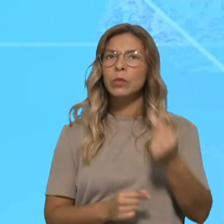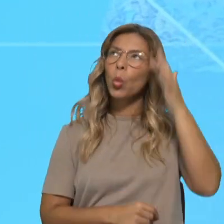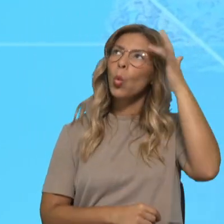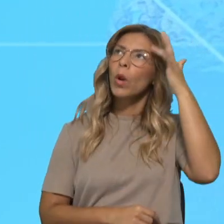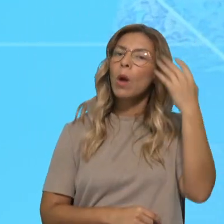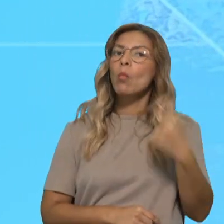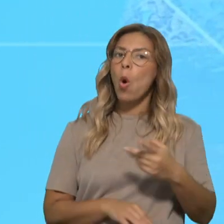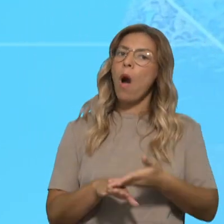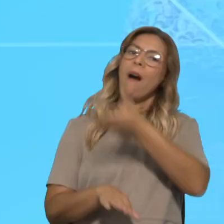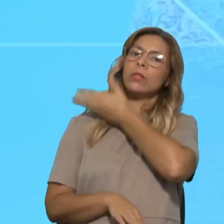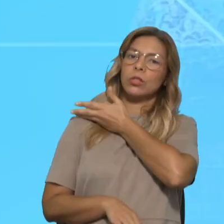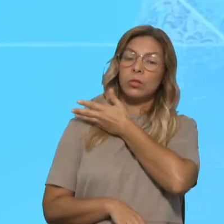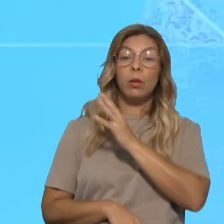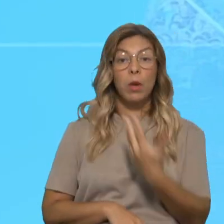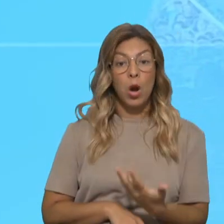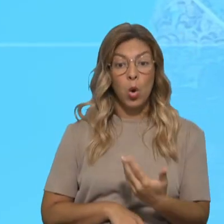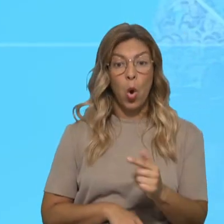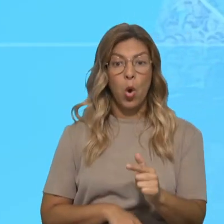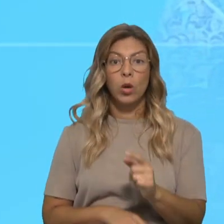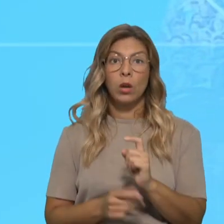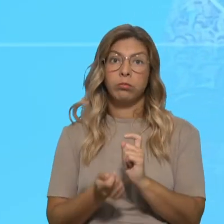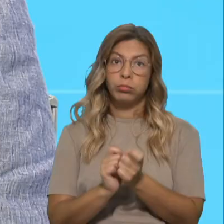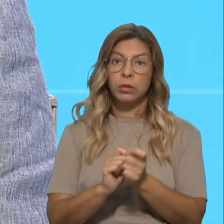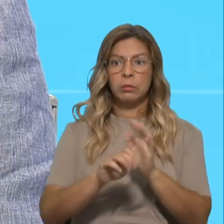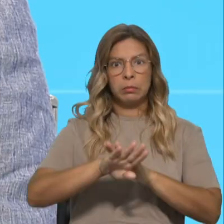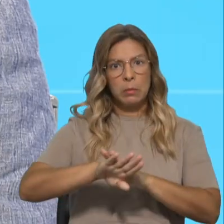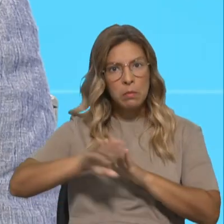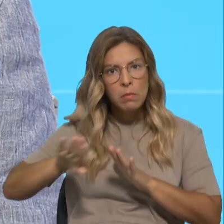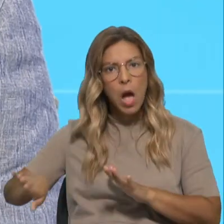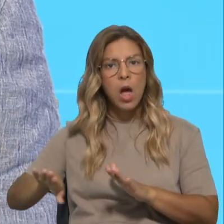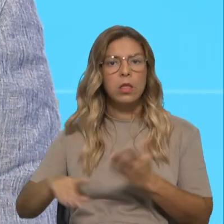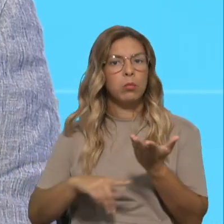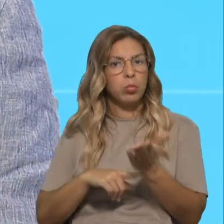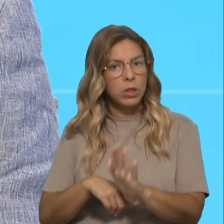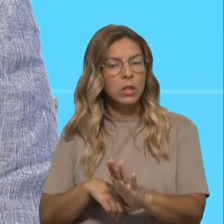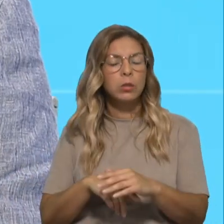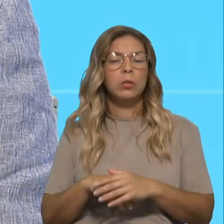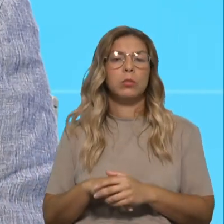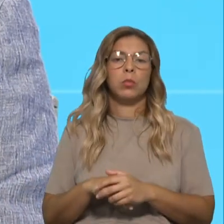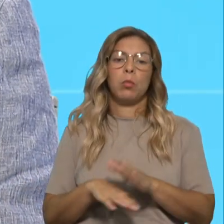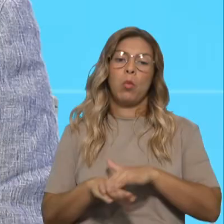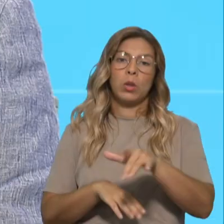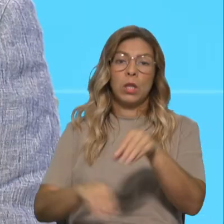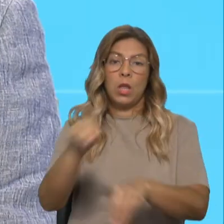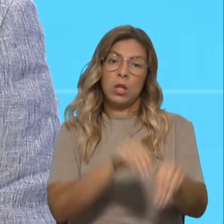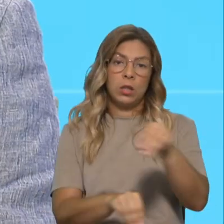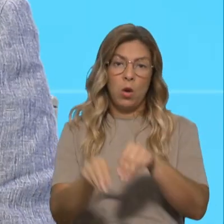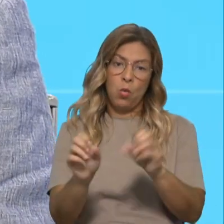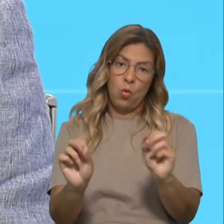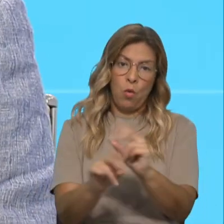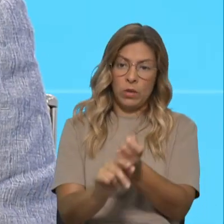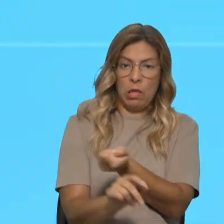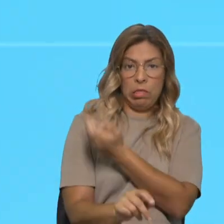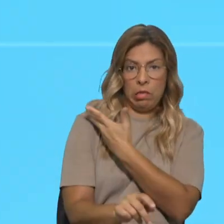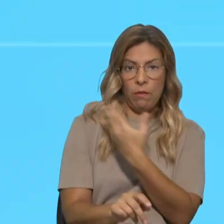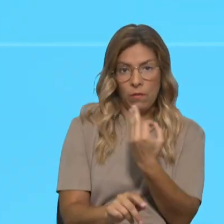agora assistimos a este emergir de alguns extremismos, de algumas formas de entender o exercício da política